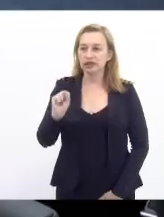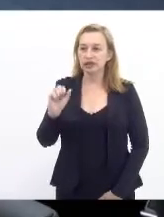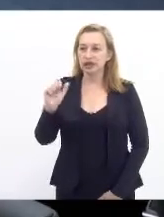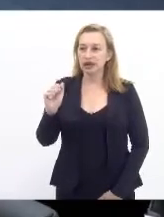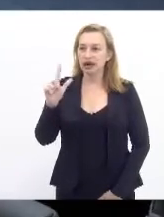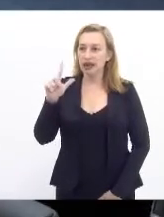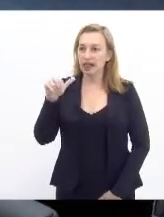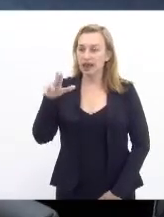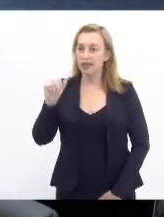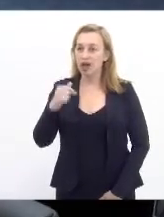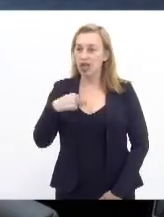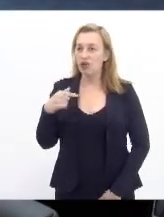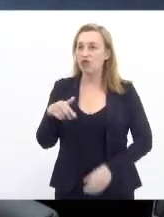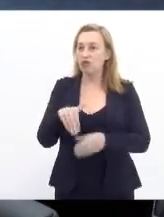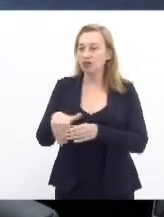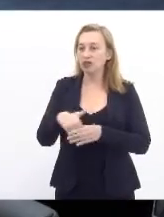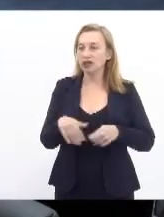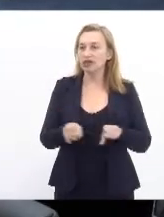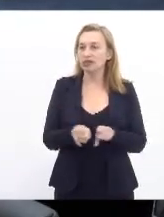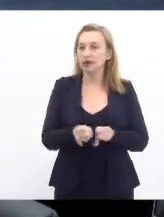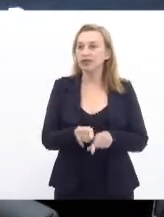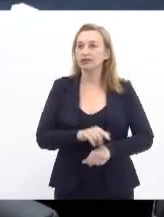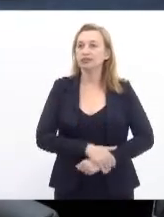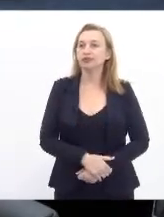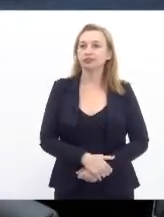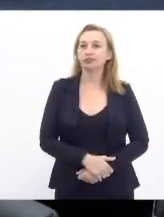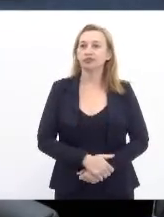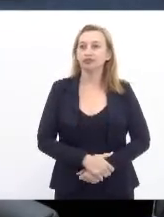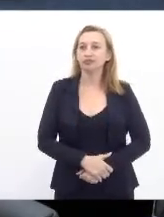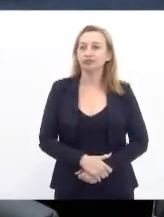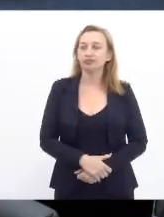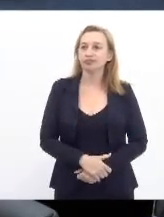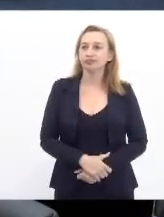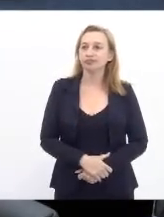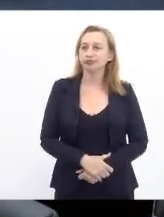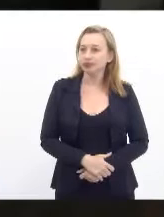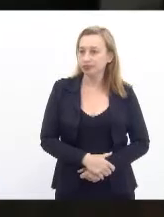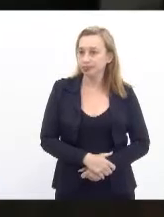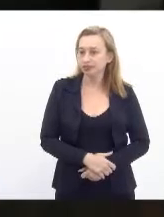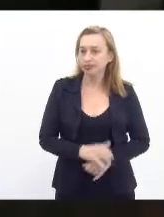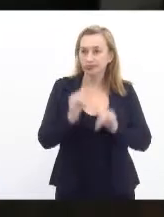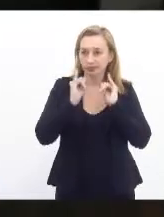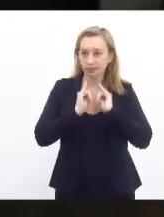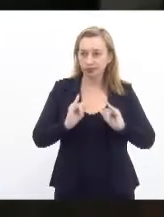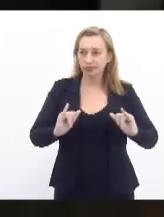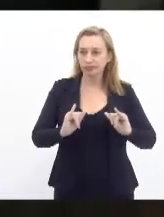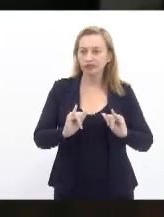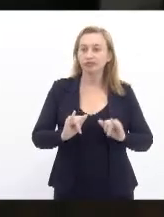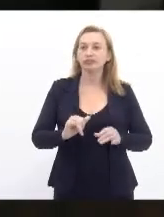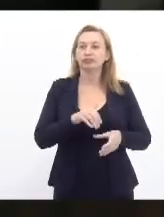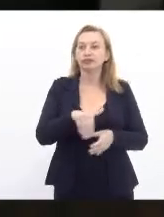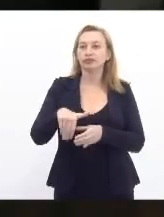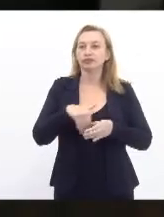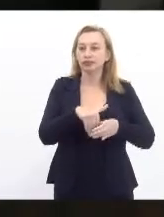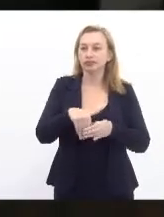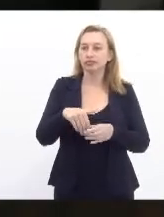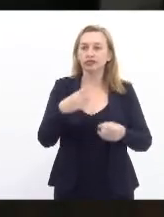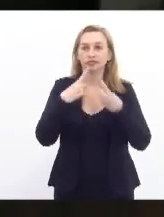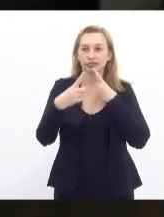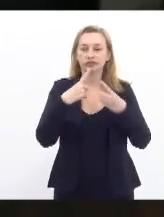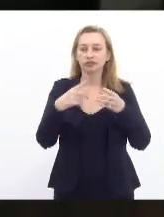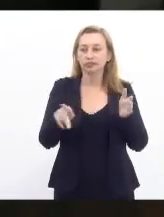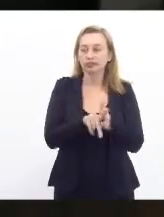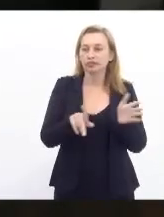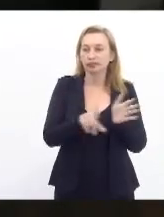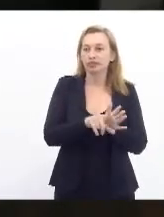Até eu vou votar também, hein, Júnior? Personalizado no seu nome, pode abrir. Anuncio, em votação, em segunda discussão, projeto de